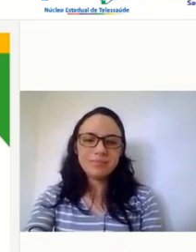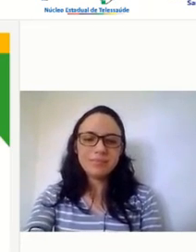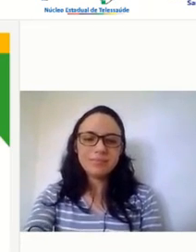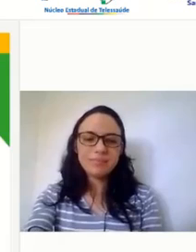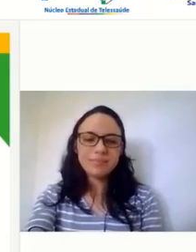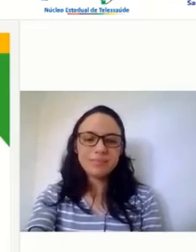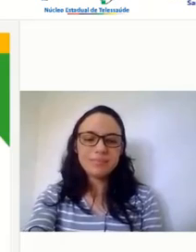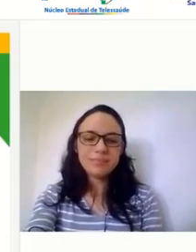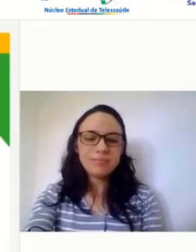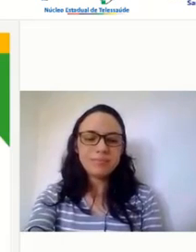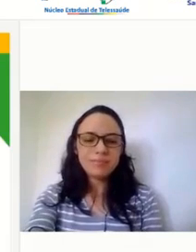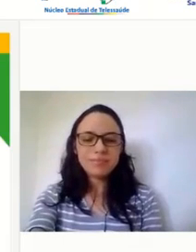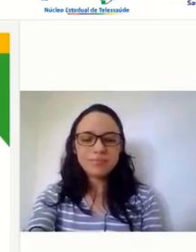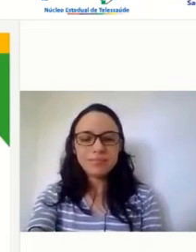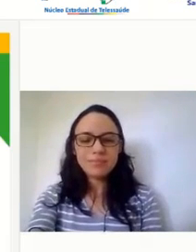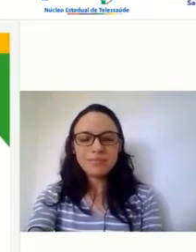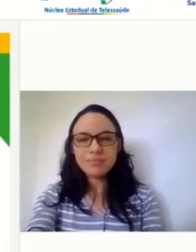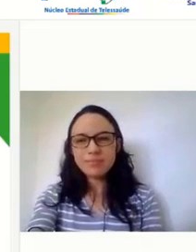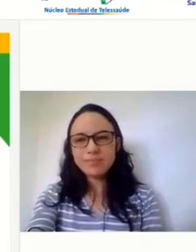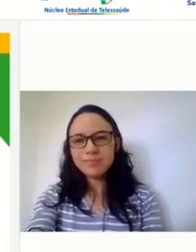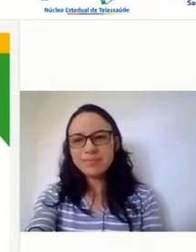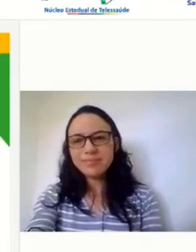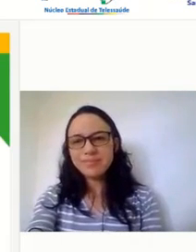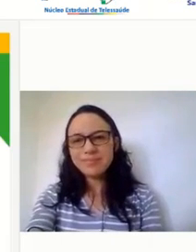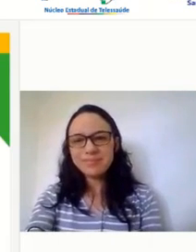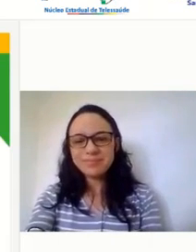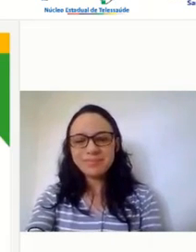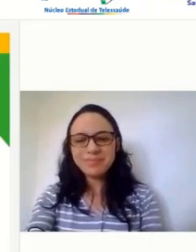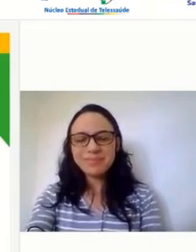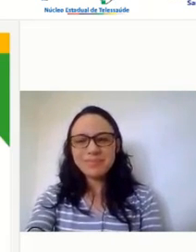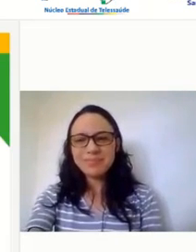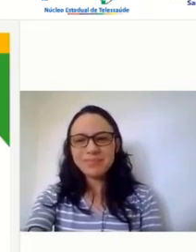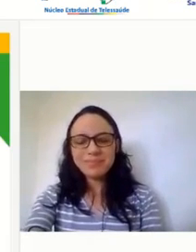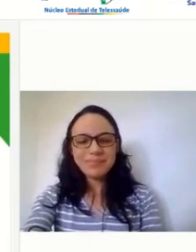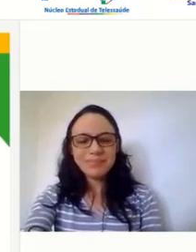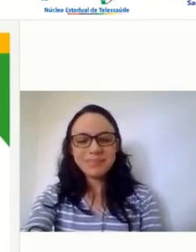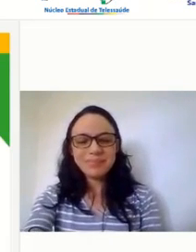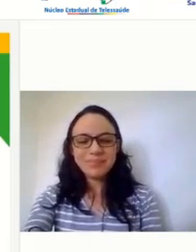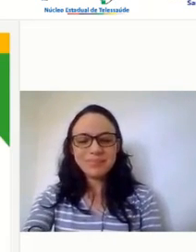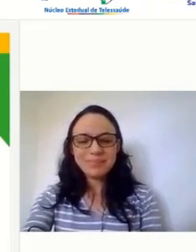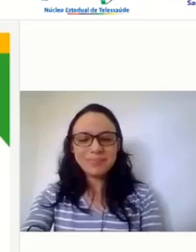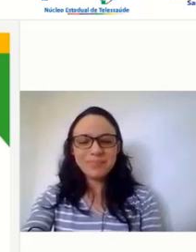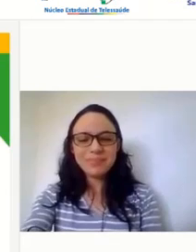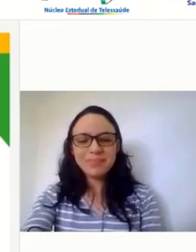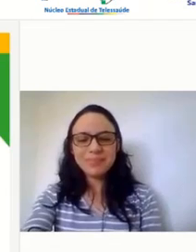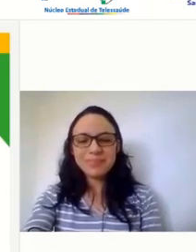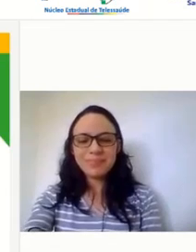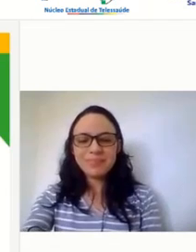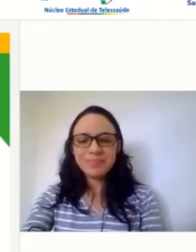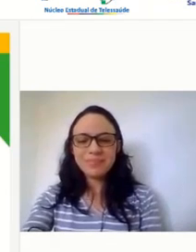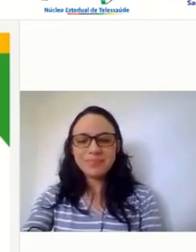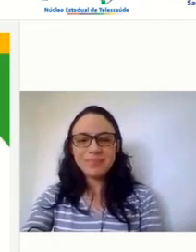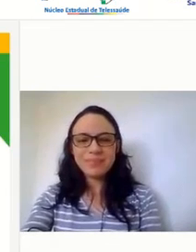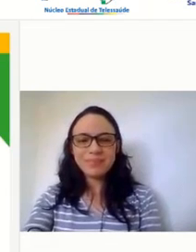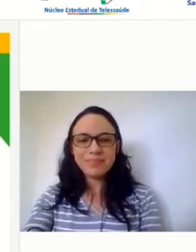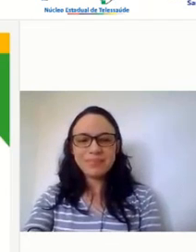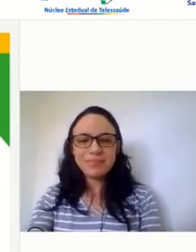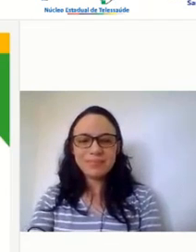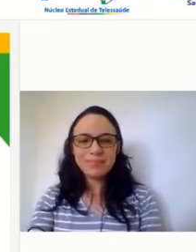a importância do residente no serviço saúde